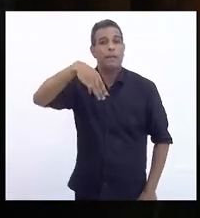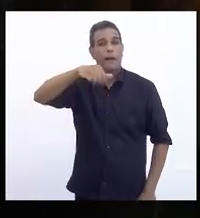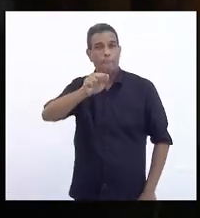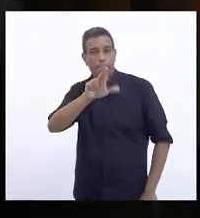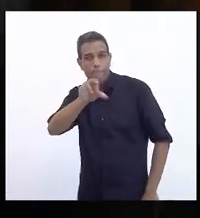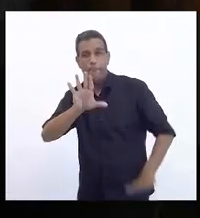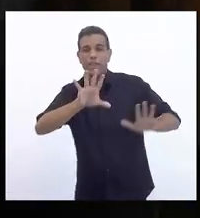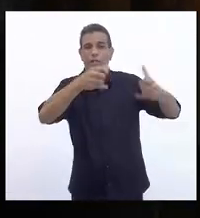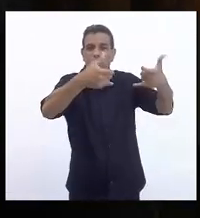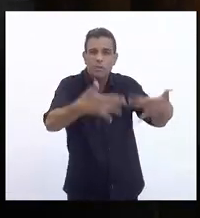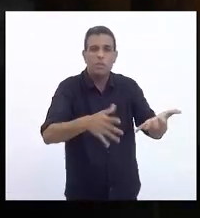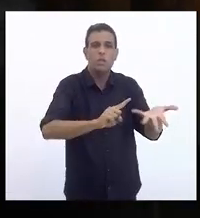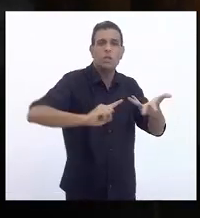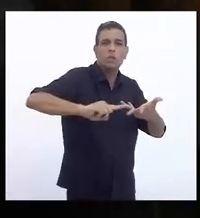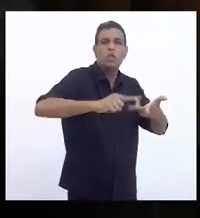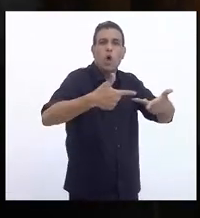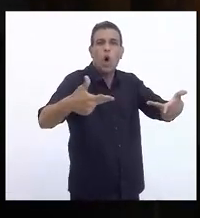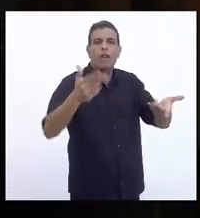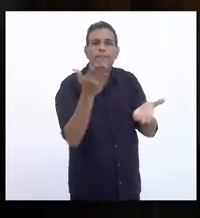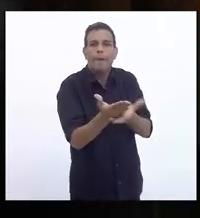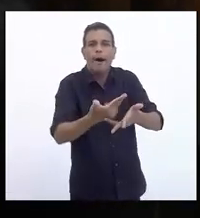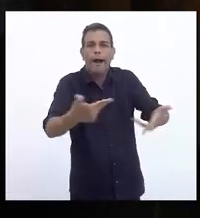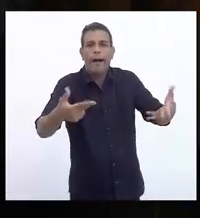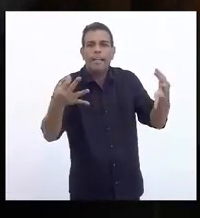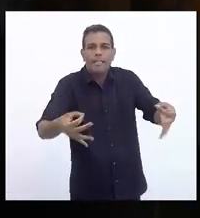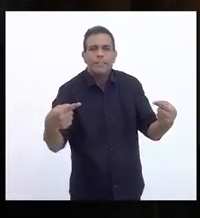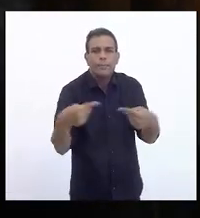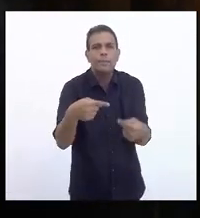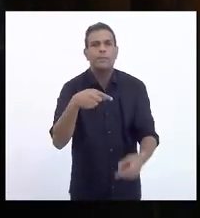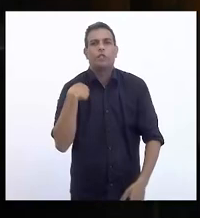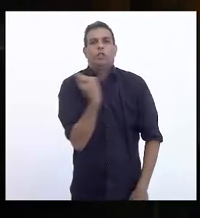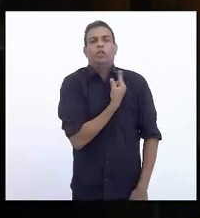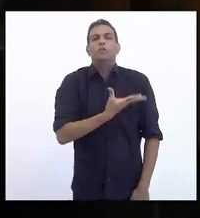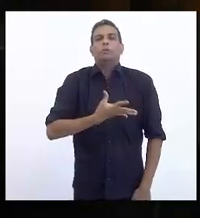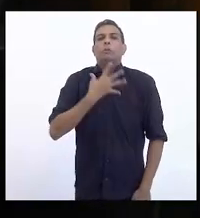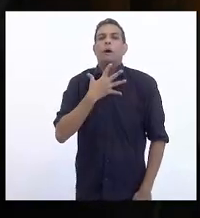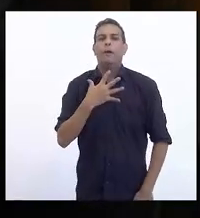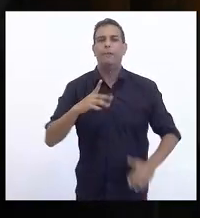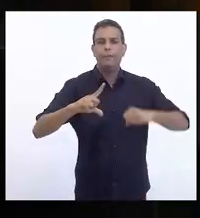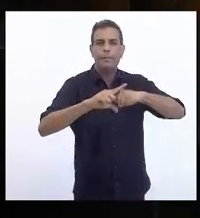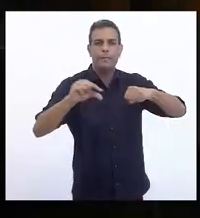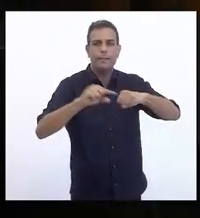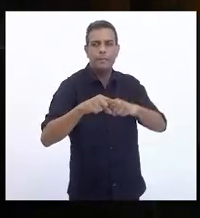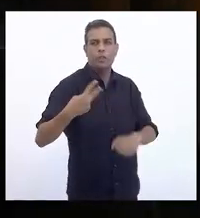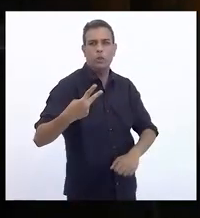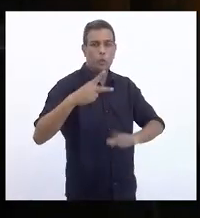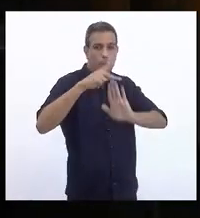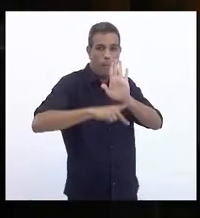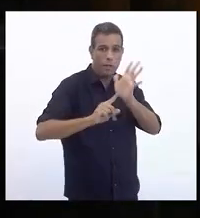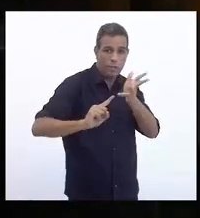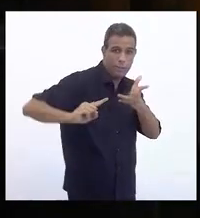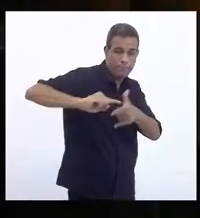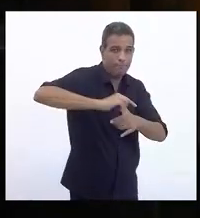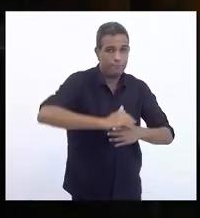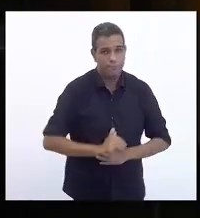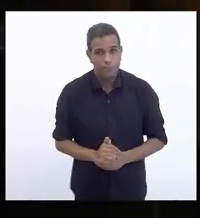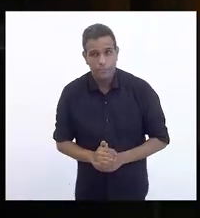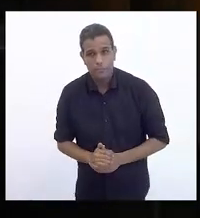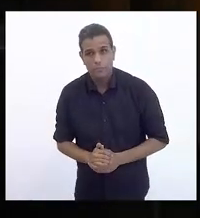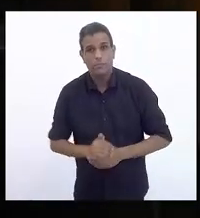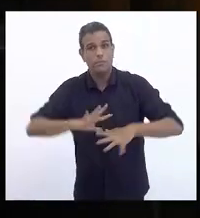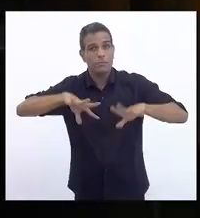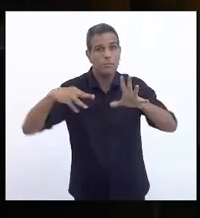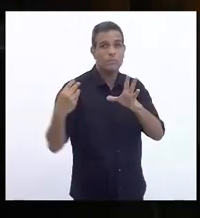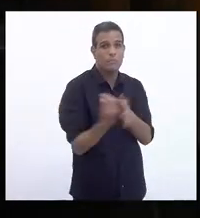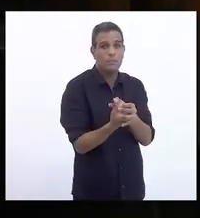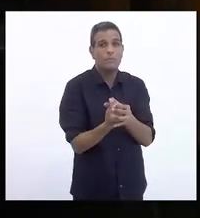Márcio Pacheco, vamos falar das coisas usando o nome que as coisas têm. Artigo 2º desse projeto. A